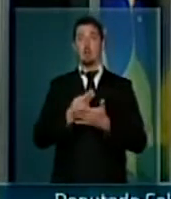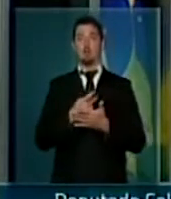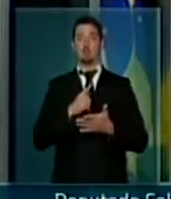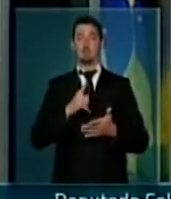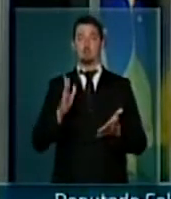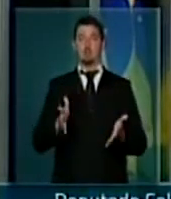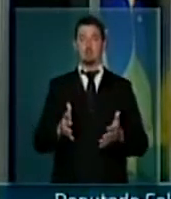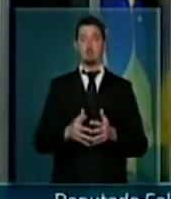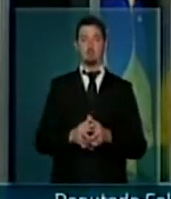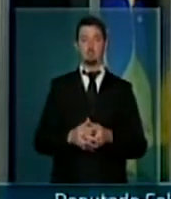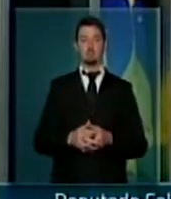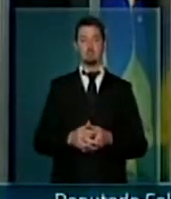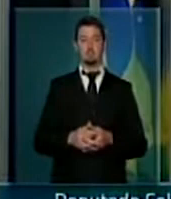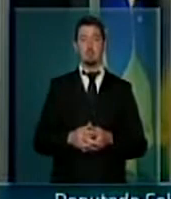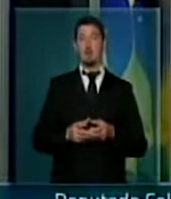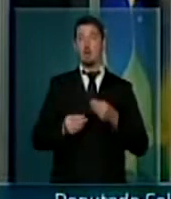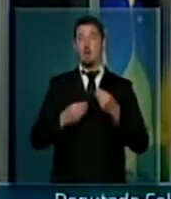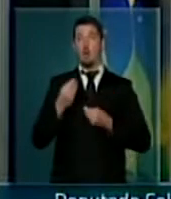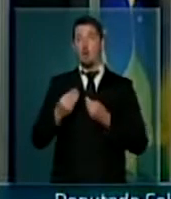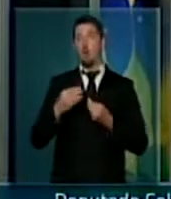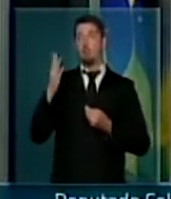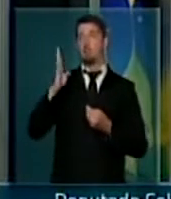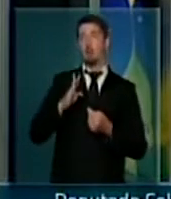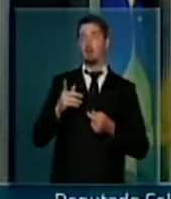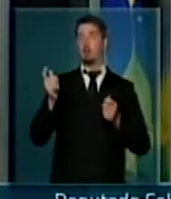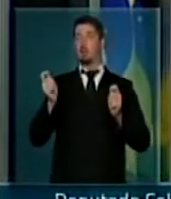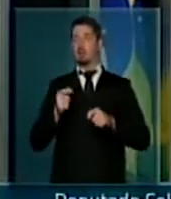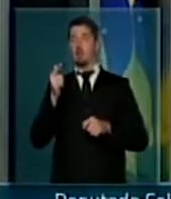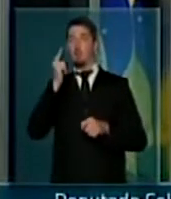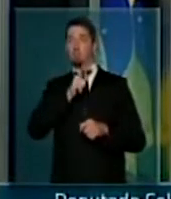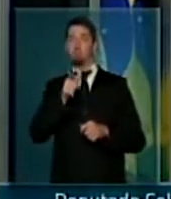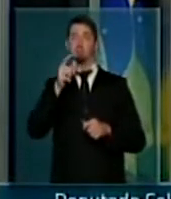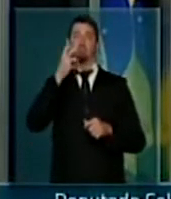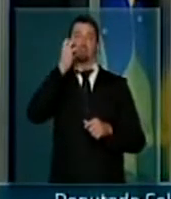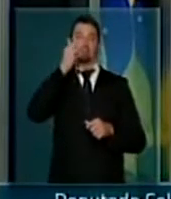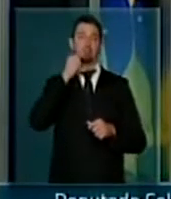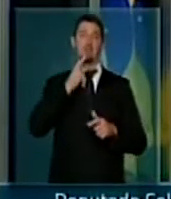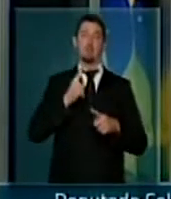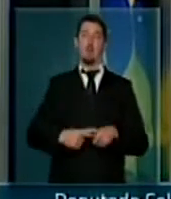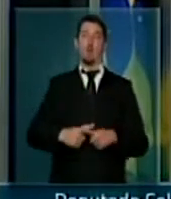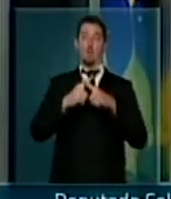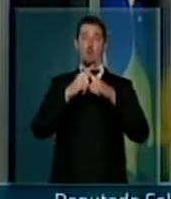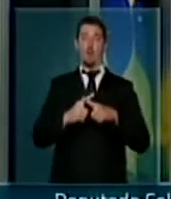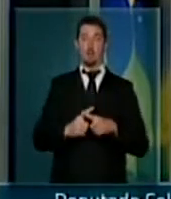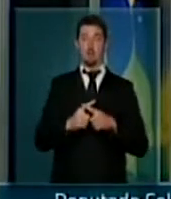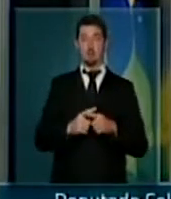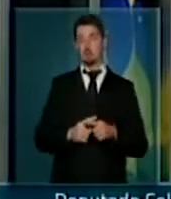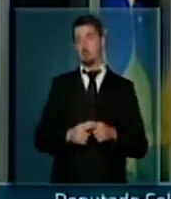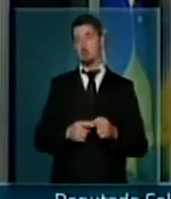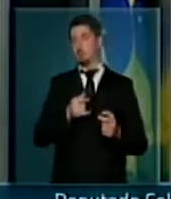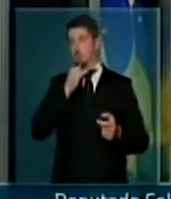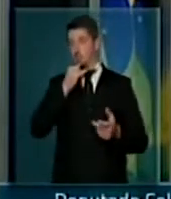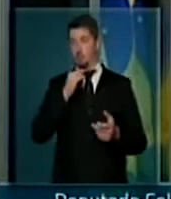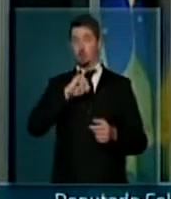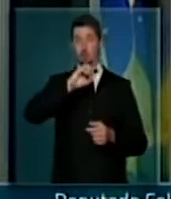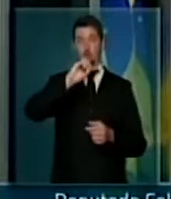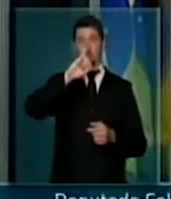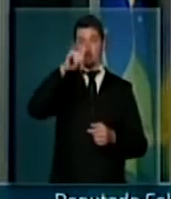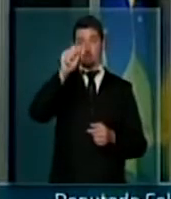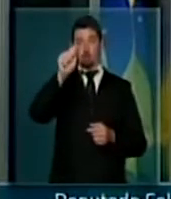acontecendo. Exemplos de como o Brasil pode ganhar sendo competitivo. Por exemplo, a